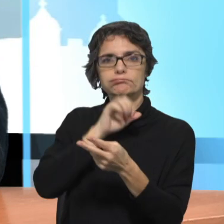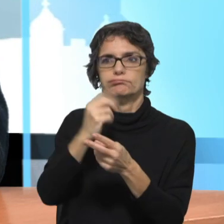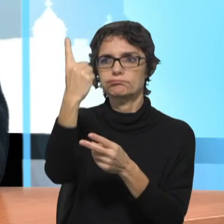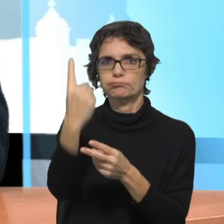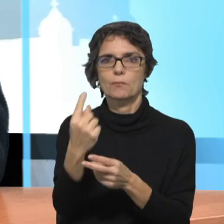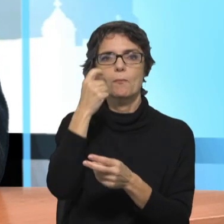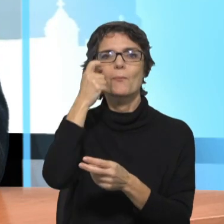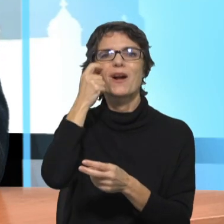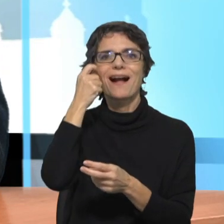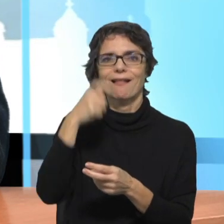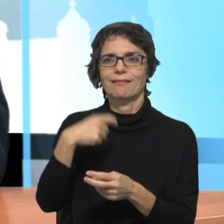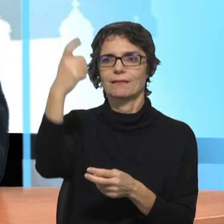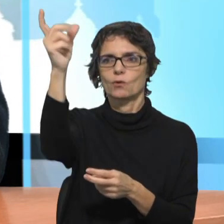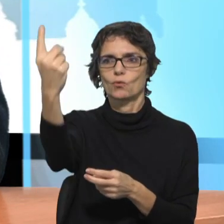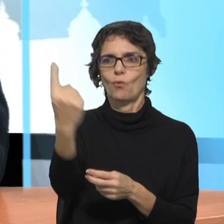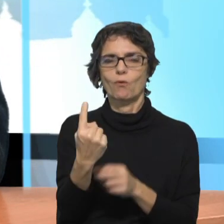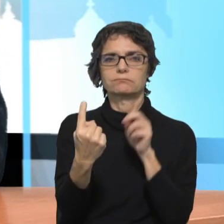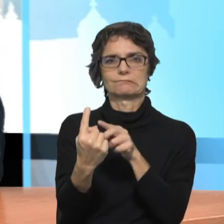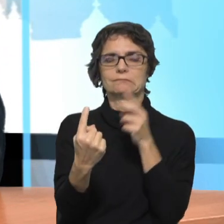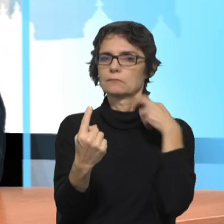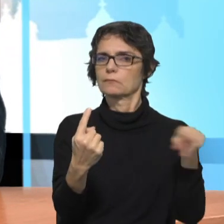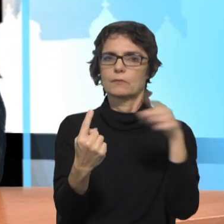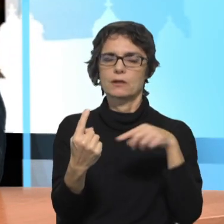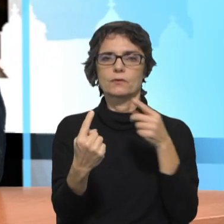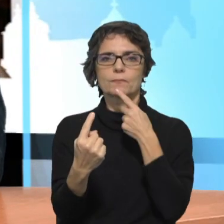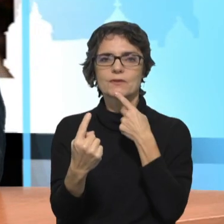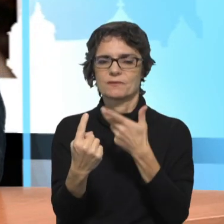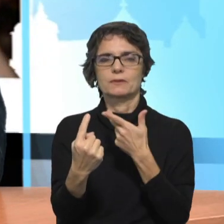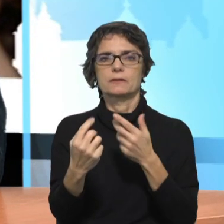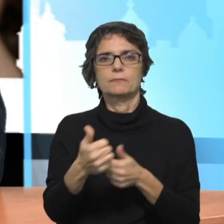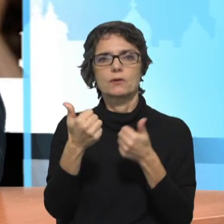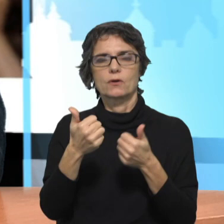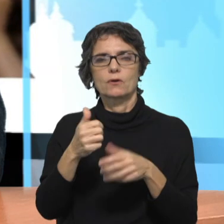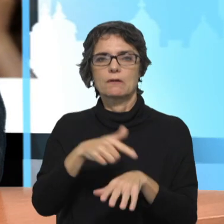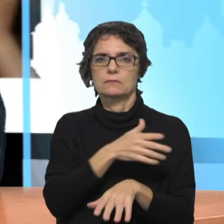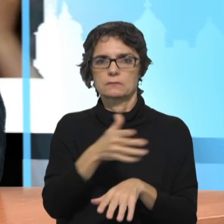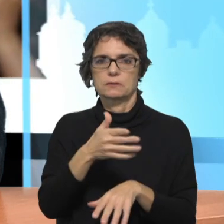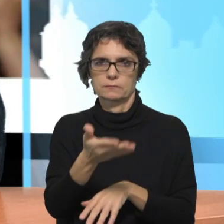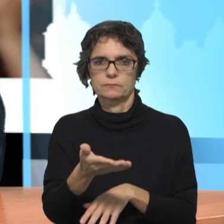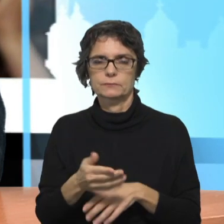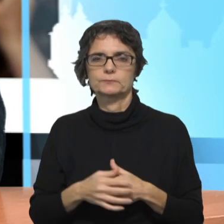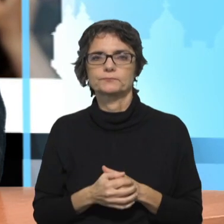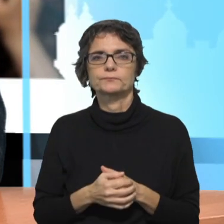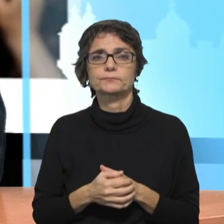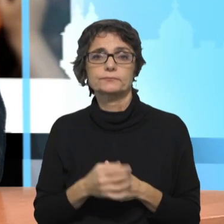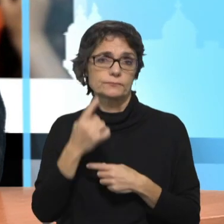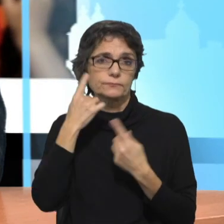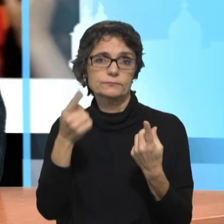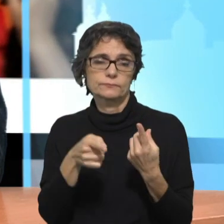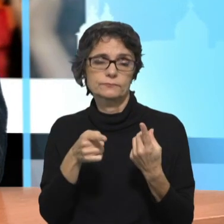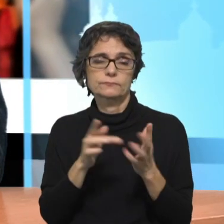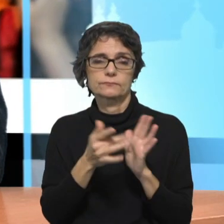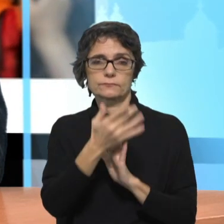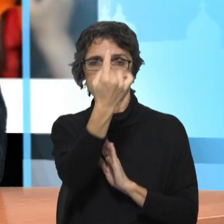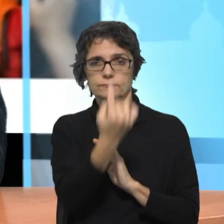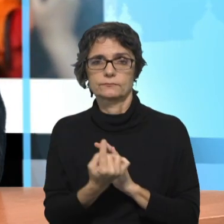Testamento para melhor poder ser reconhecida e acolhida na plenitude dos tempos, que é o que nos apresenta Jesus